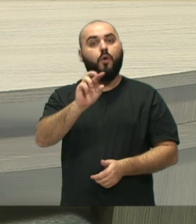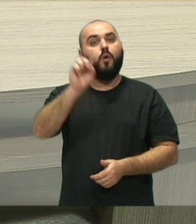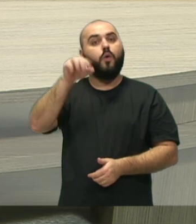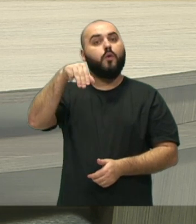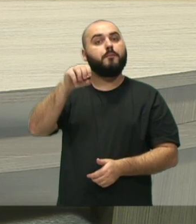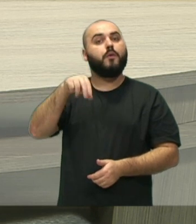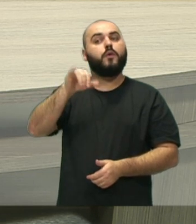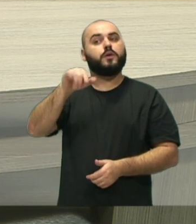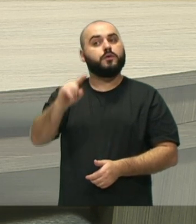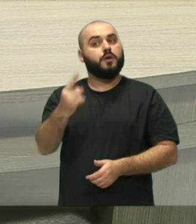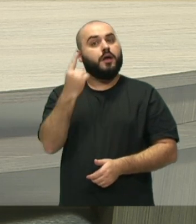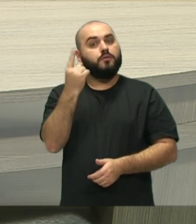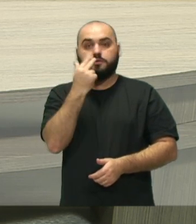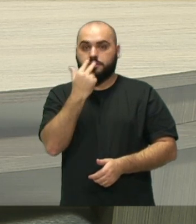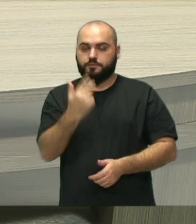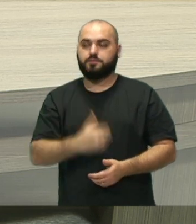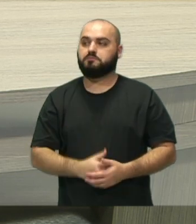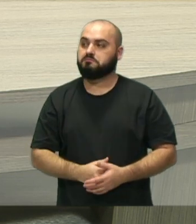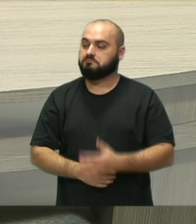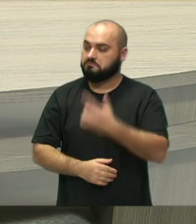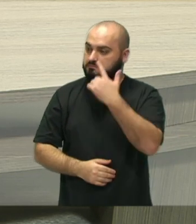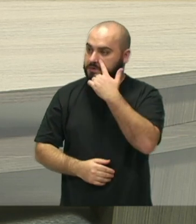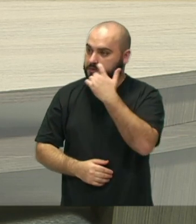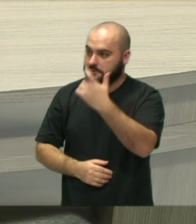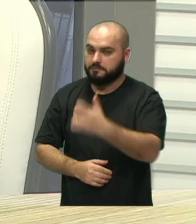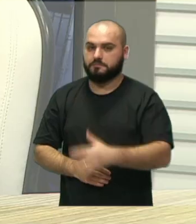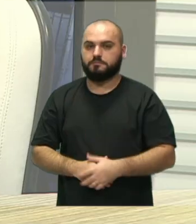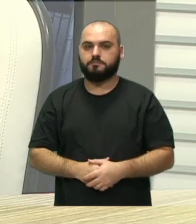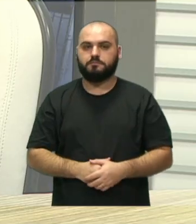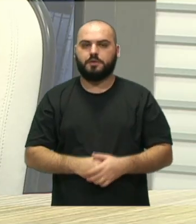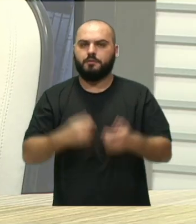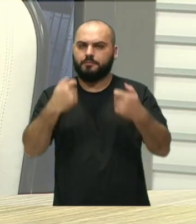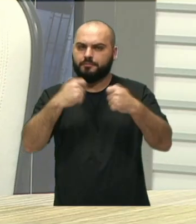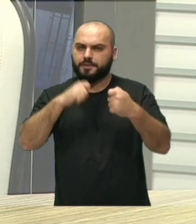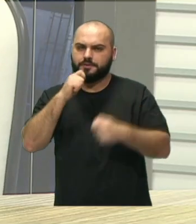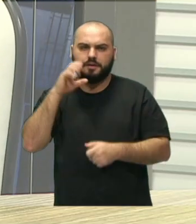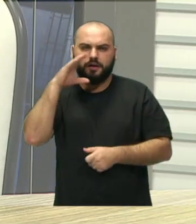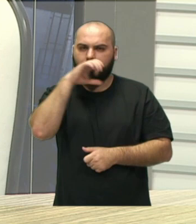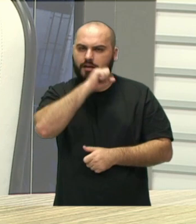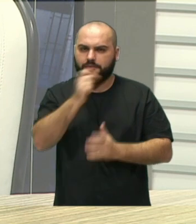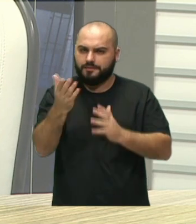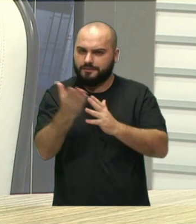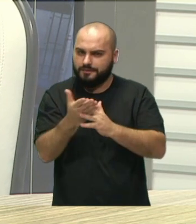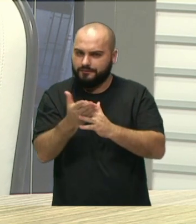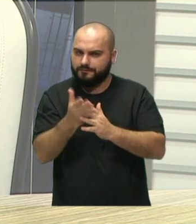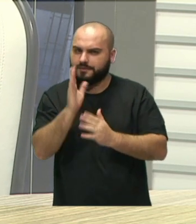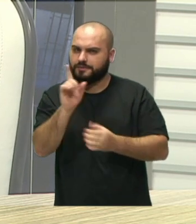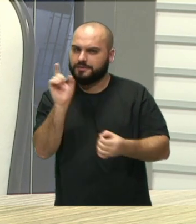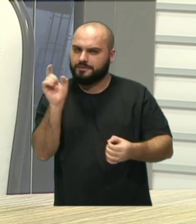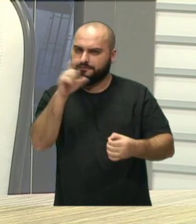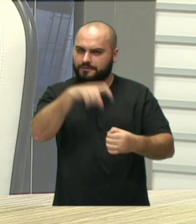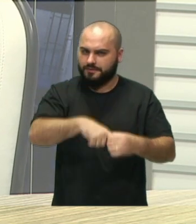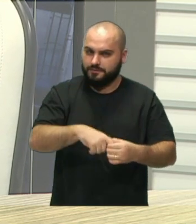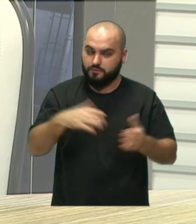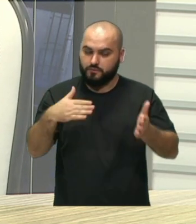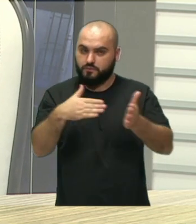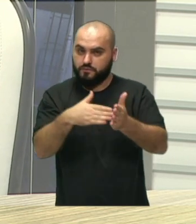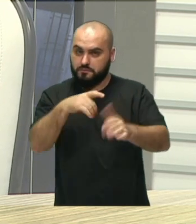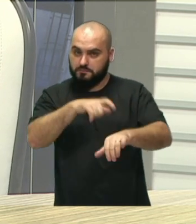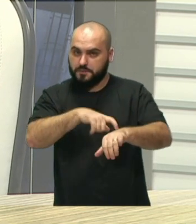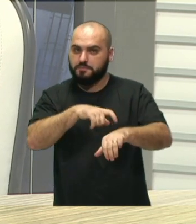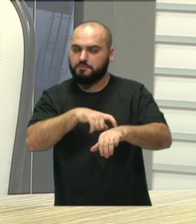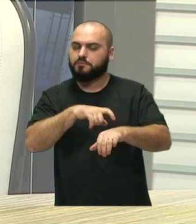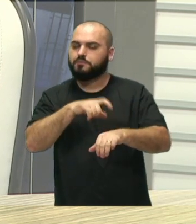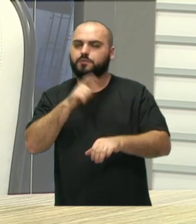sim. Muito interessante. Professora, a gente precisa fazer mais um breve intervalo, mas na volta, no último bloco, a gente